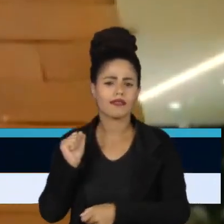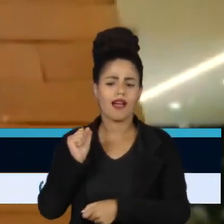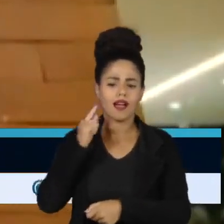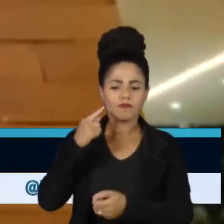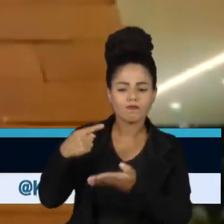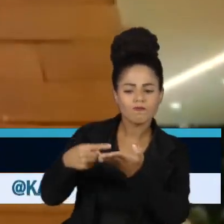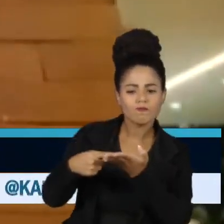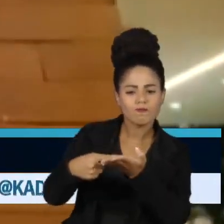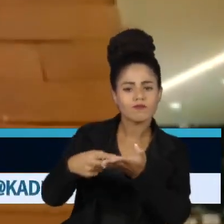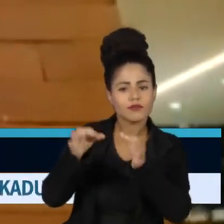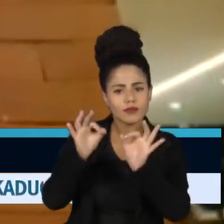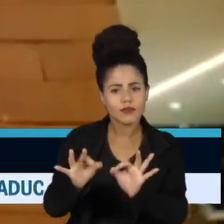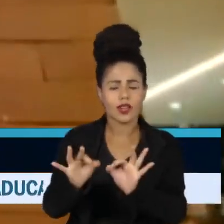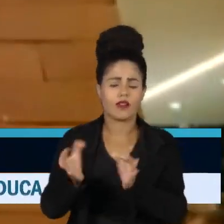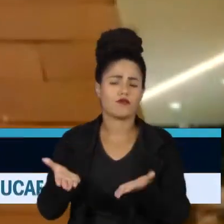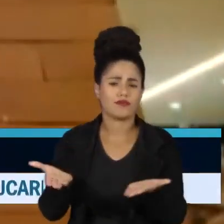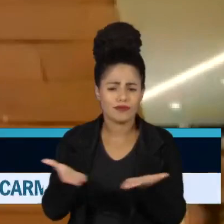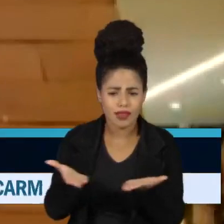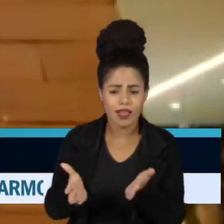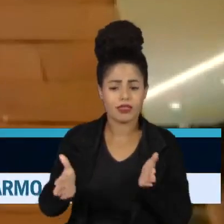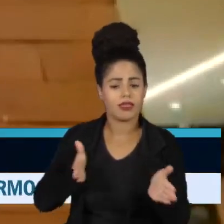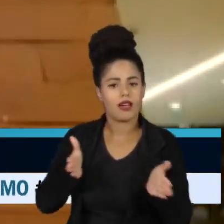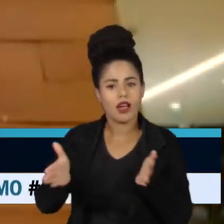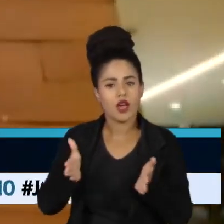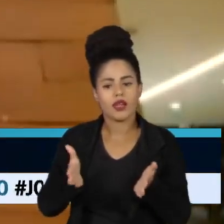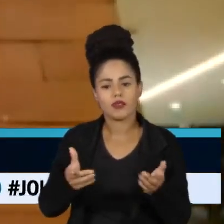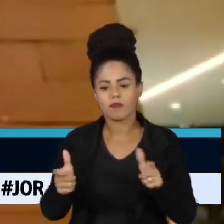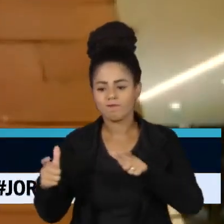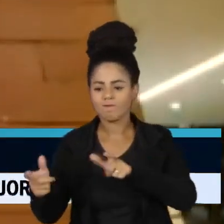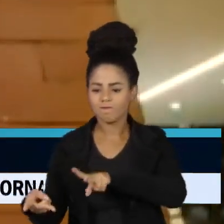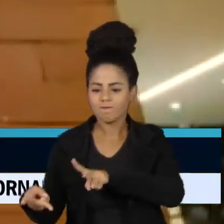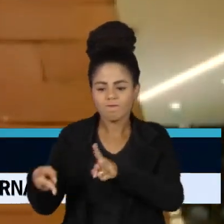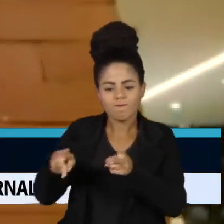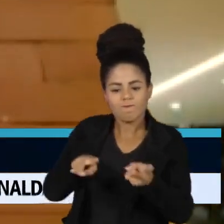pejorativa desses processos de troca e composição política.